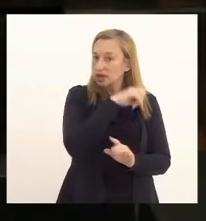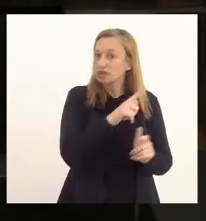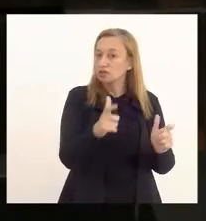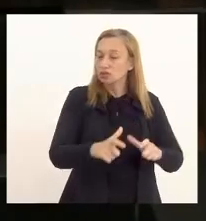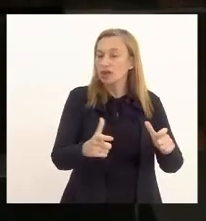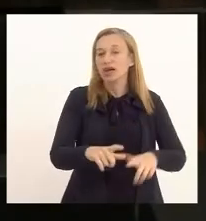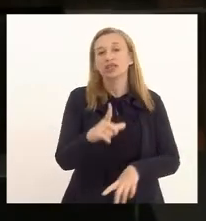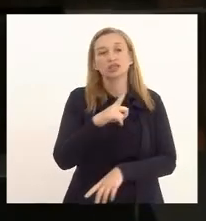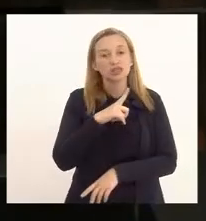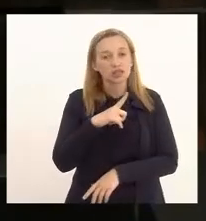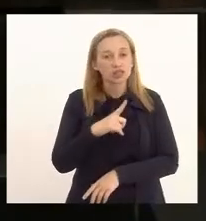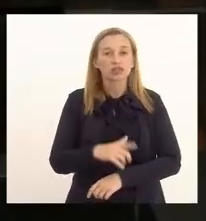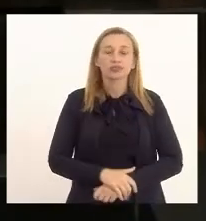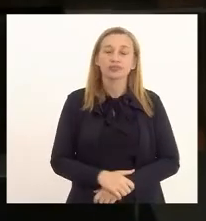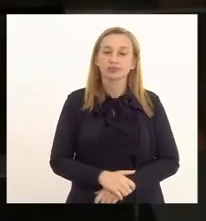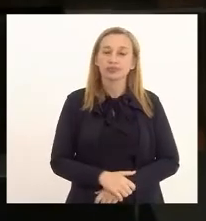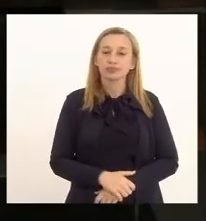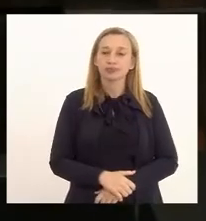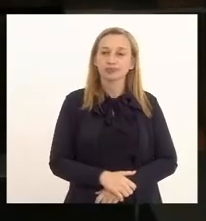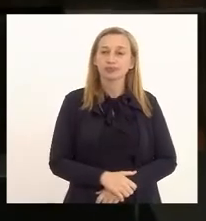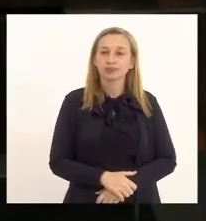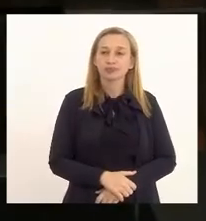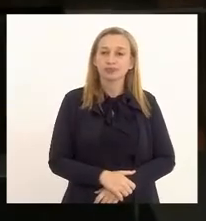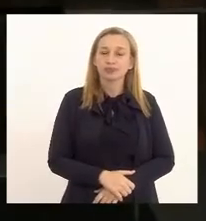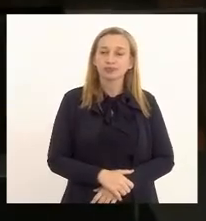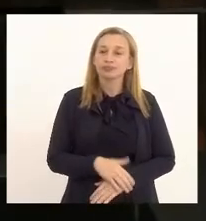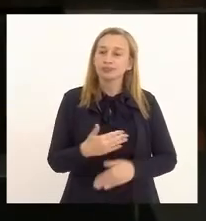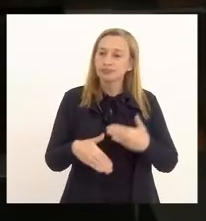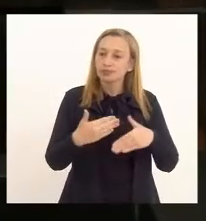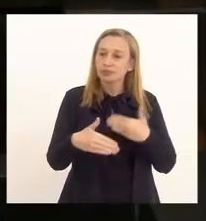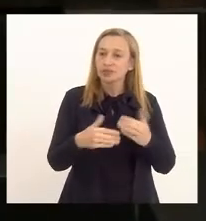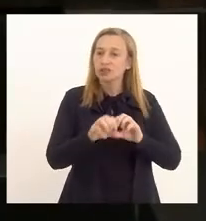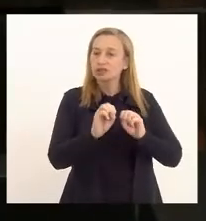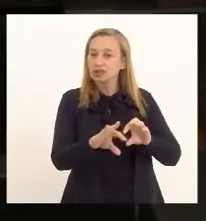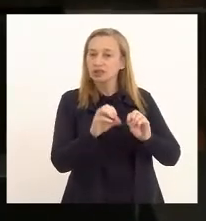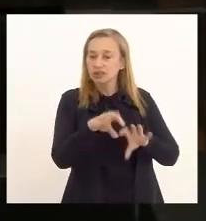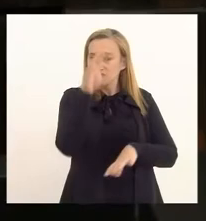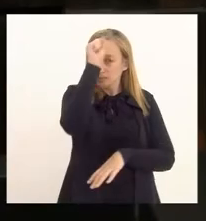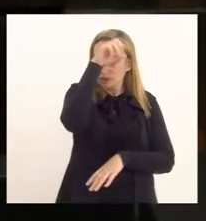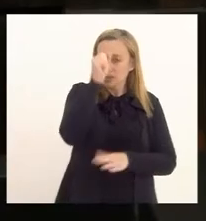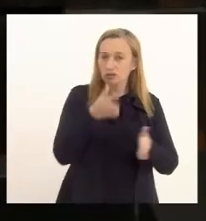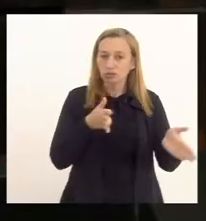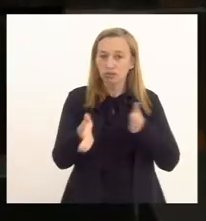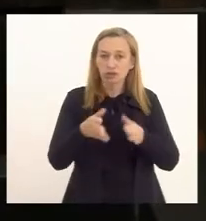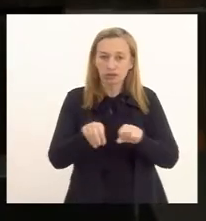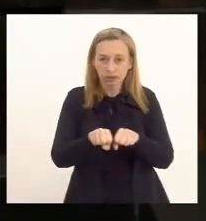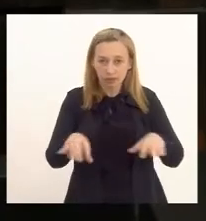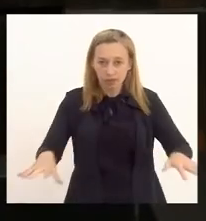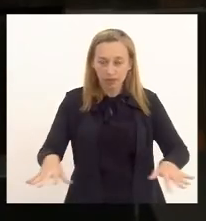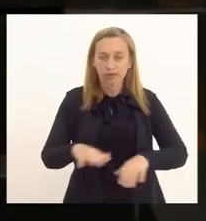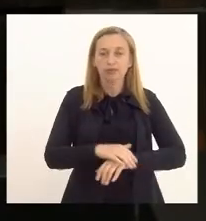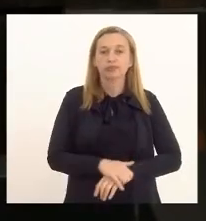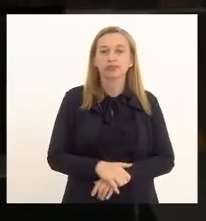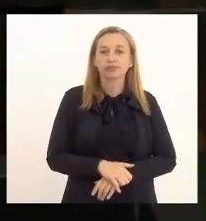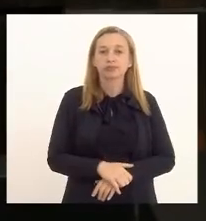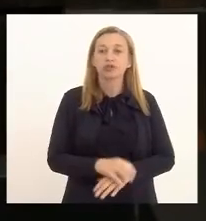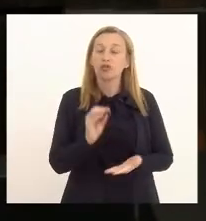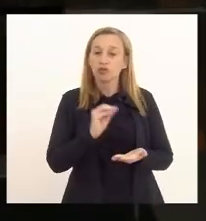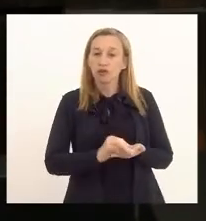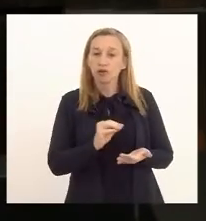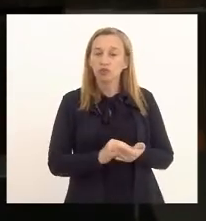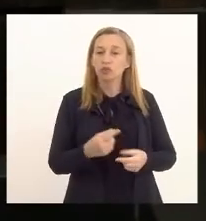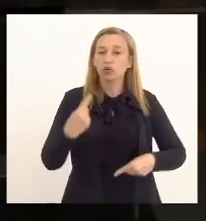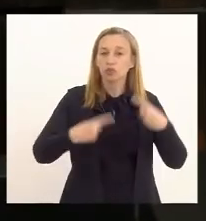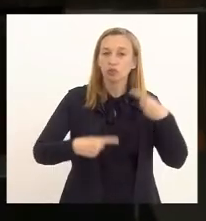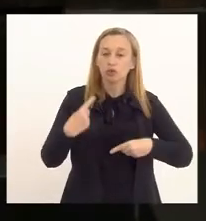rede estadual está enfrentando para garantir o processo de ensino-aprendizagem durante a pandemia. Faltou uma